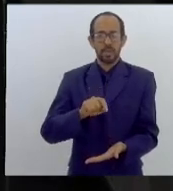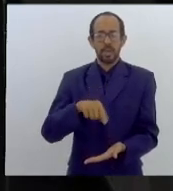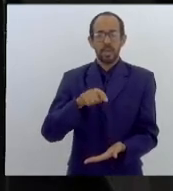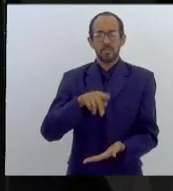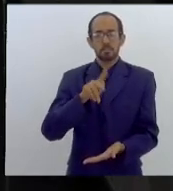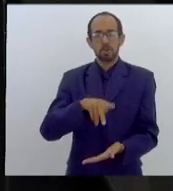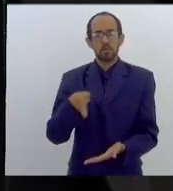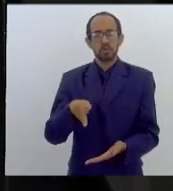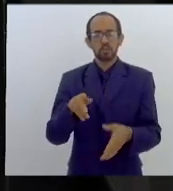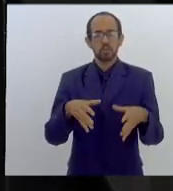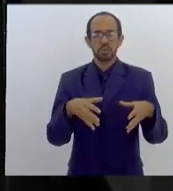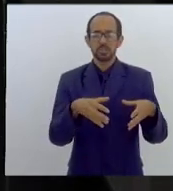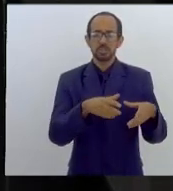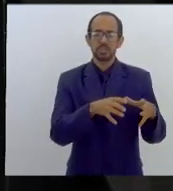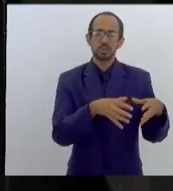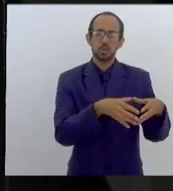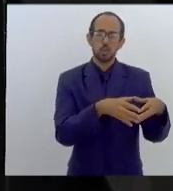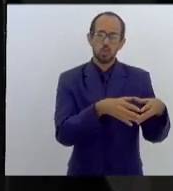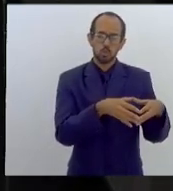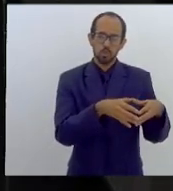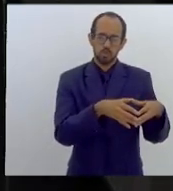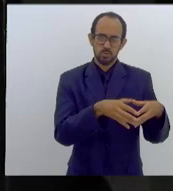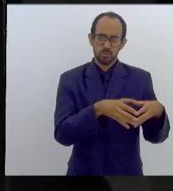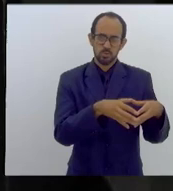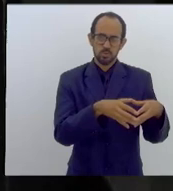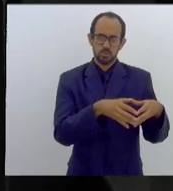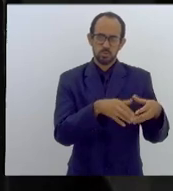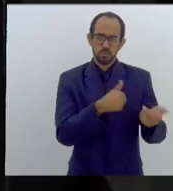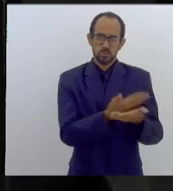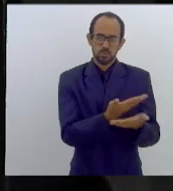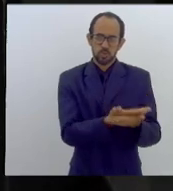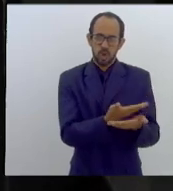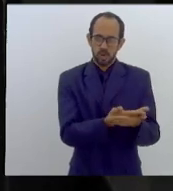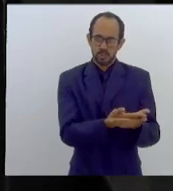do corpo docente desta rede, né? Em números da própria rede,